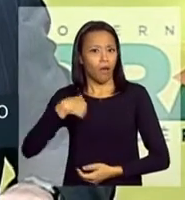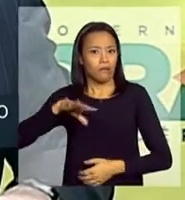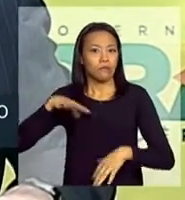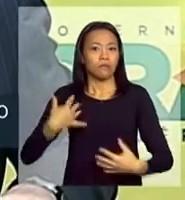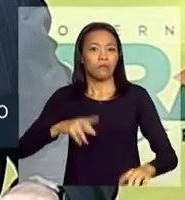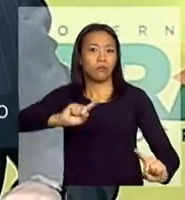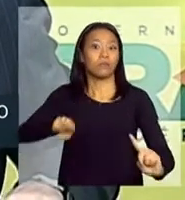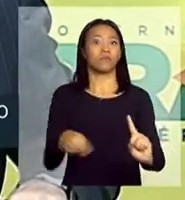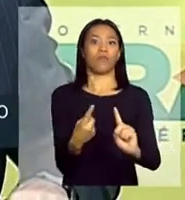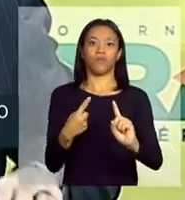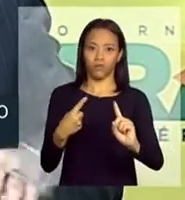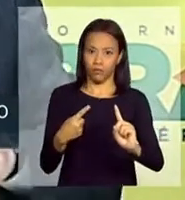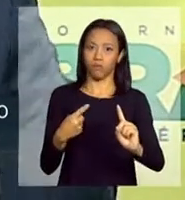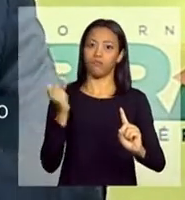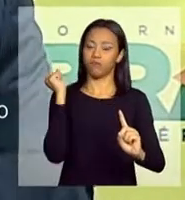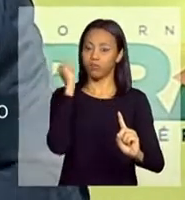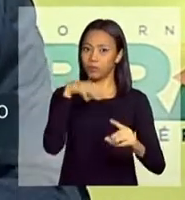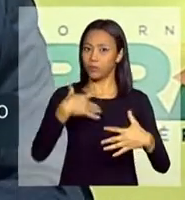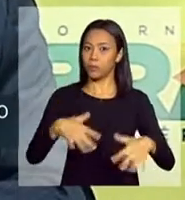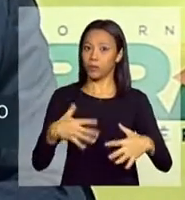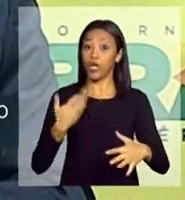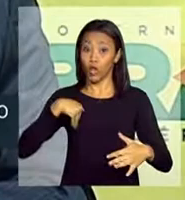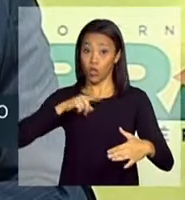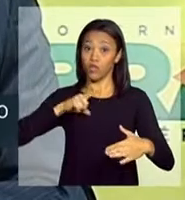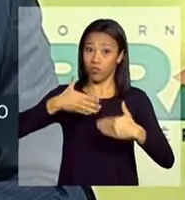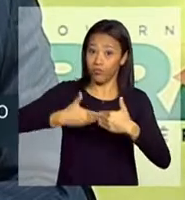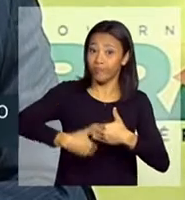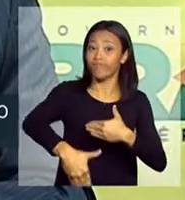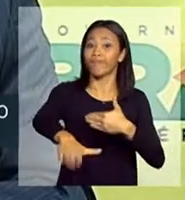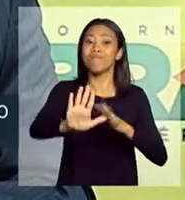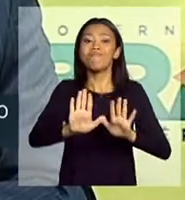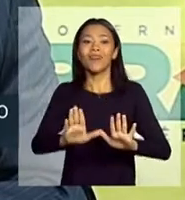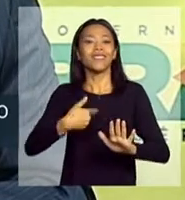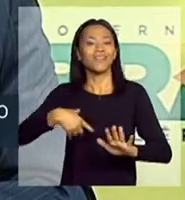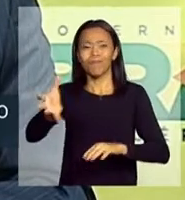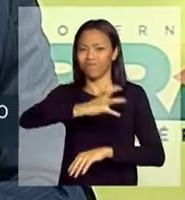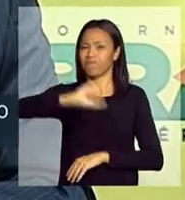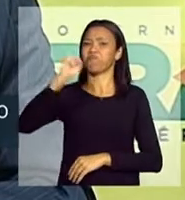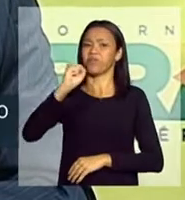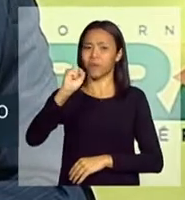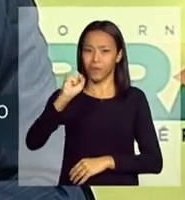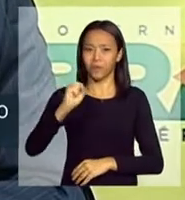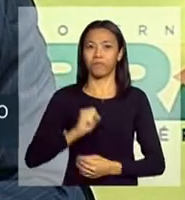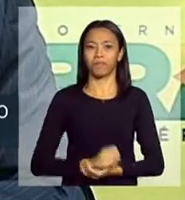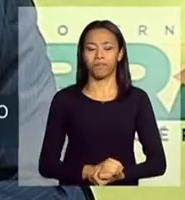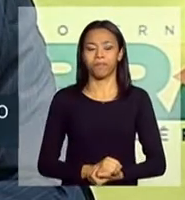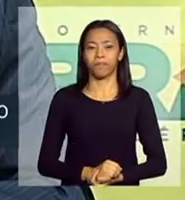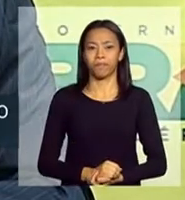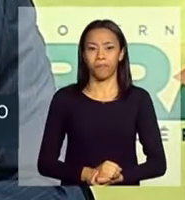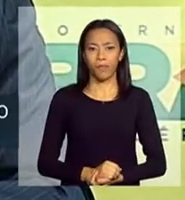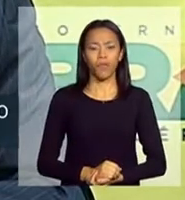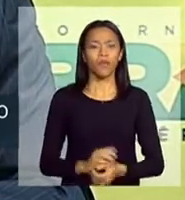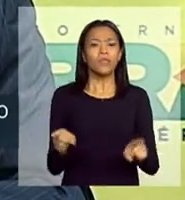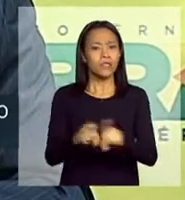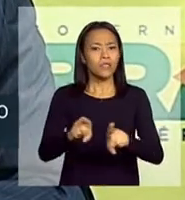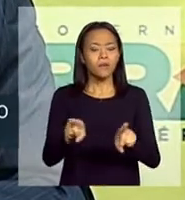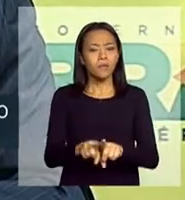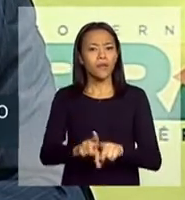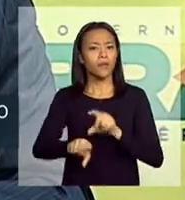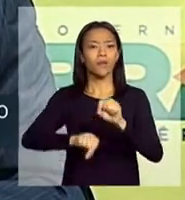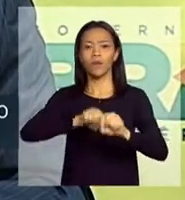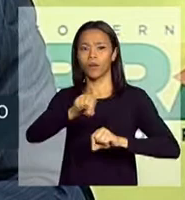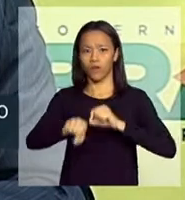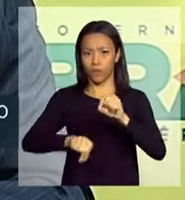desafio que nós temos pela frente mas é uma grande Vitória também chama